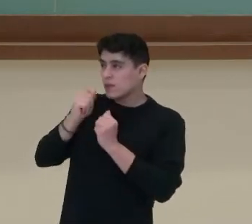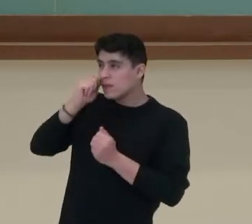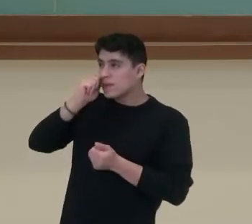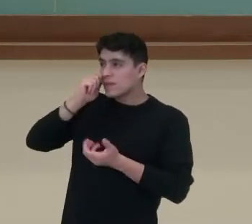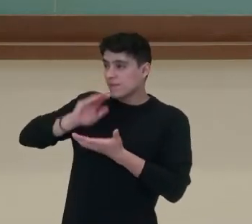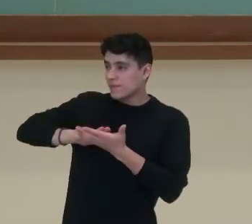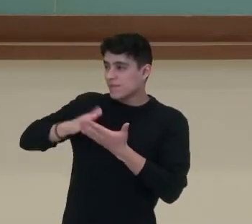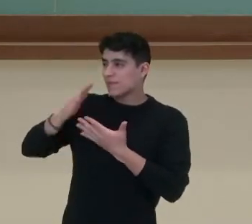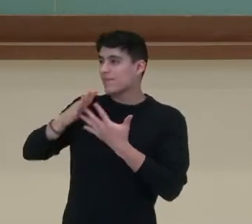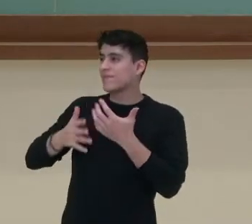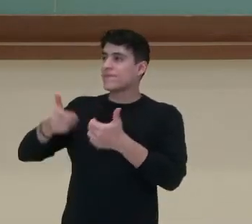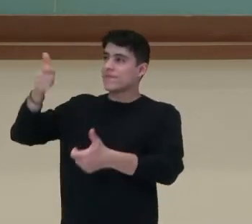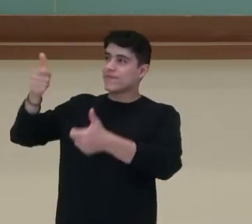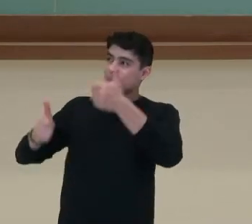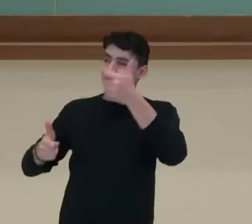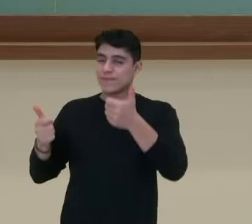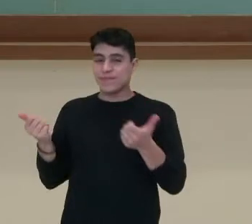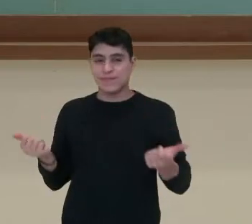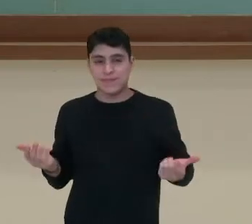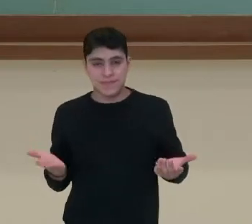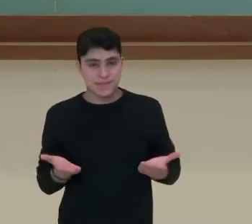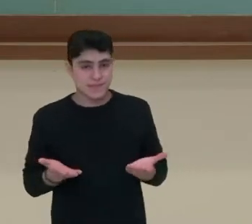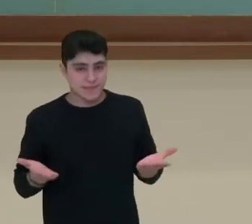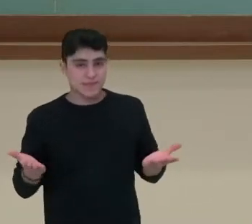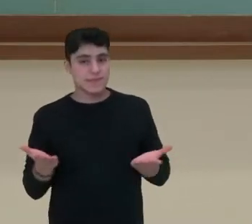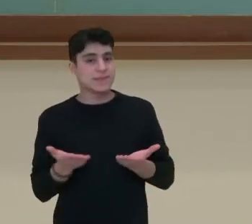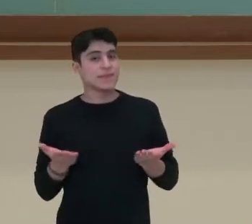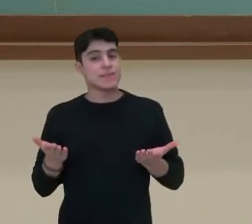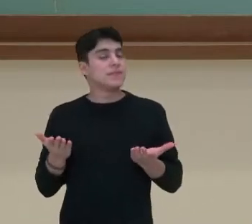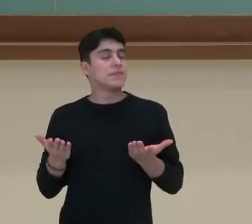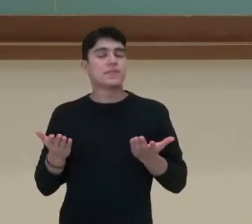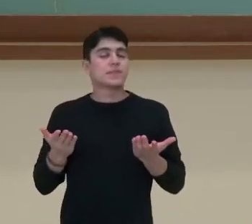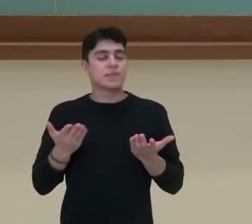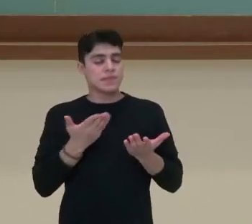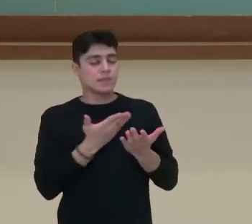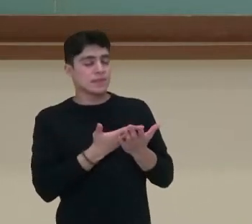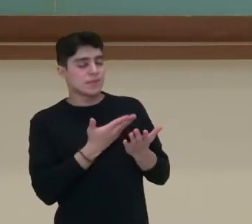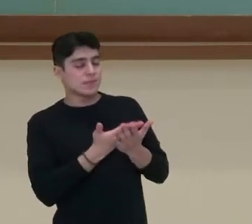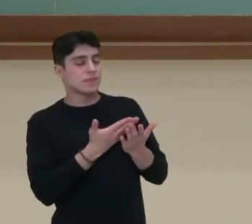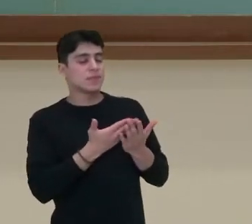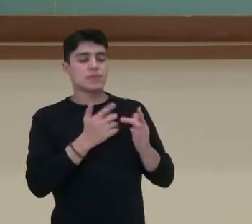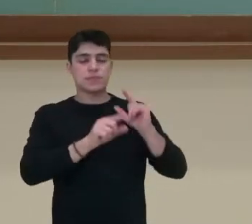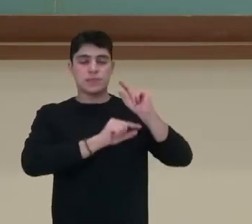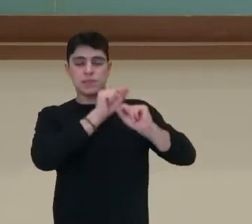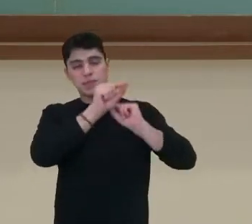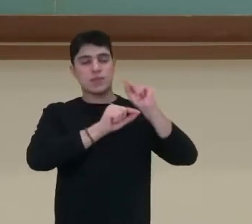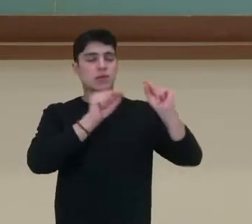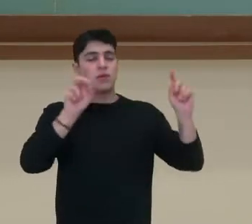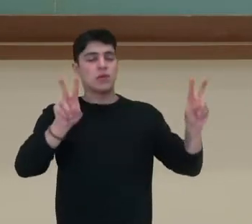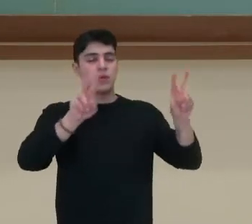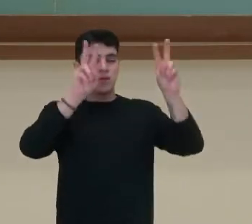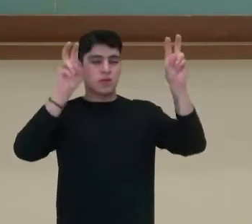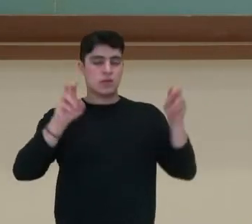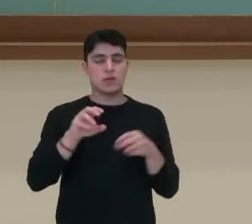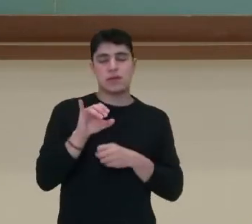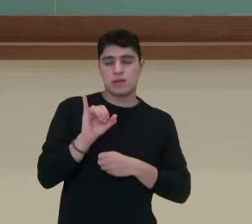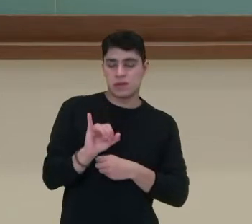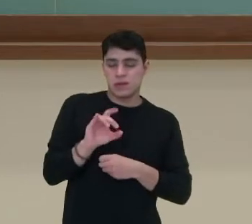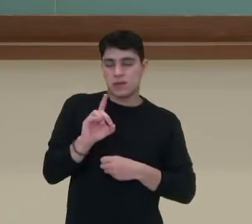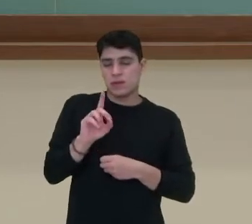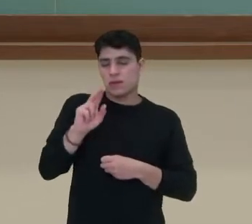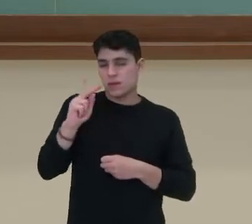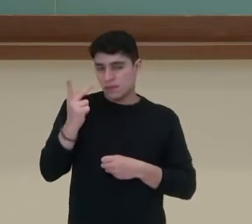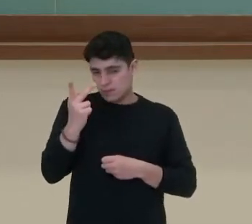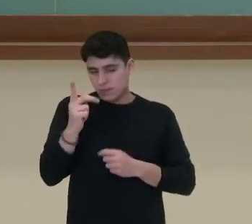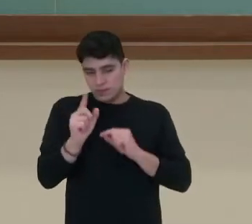Lucas. Tudo bem, Lucas? Muito bem. Nós iremos falar então nesta aula sobre o Índice de Desenvolvimento Humano,